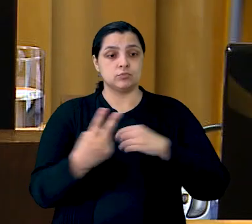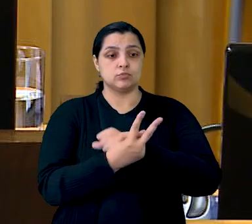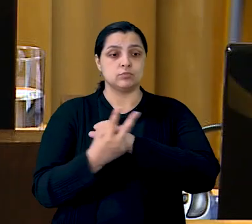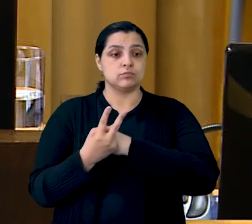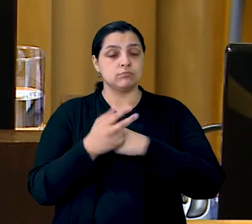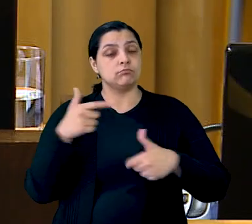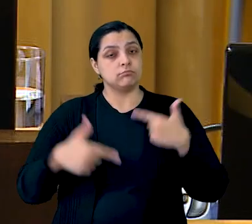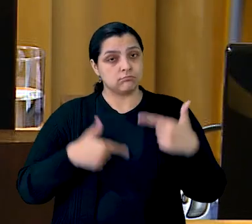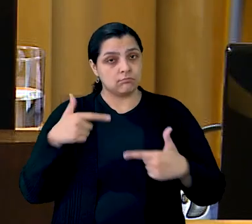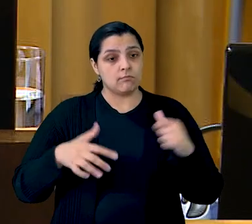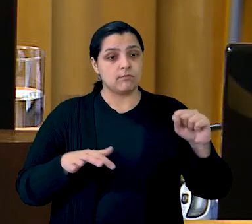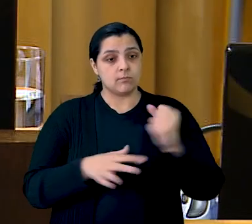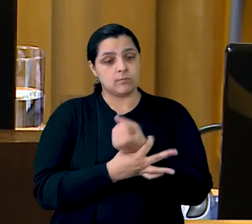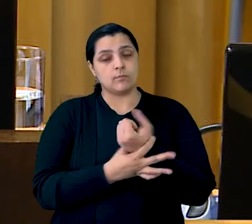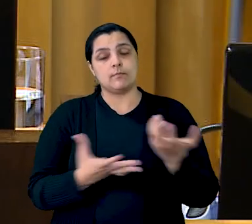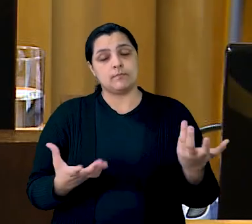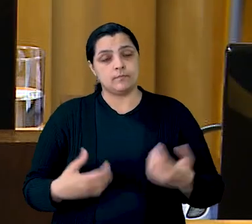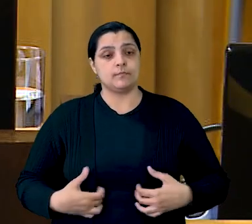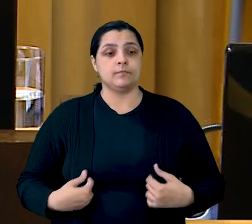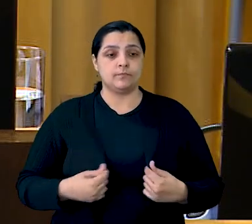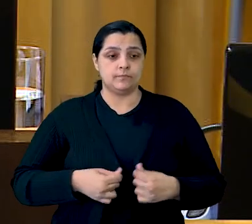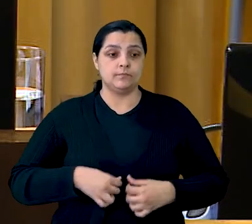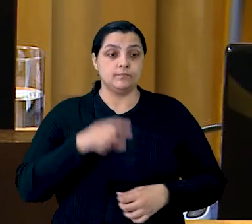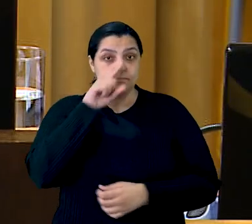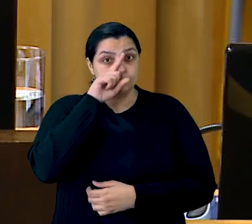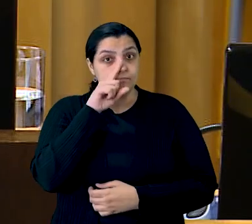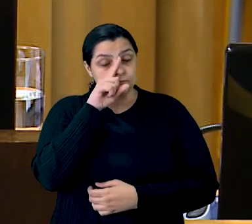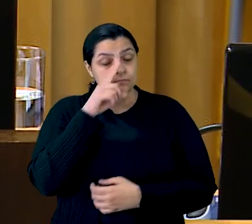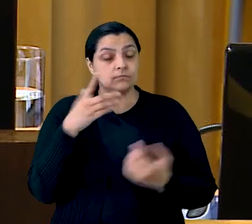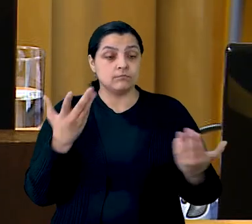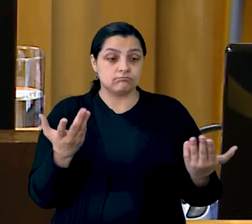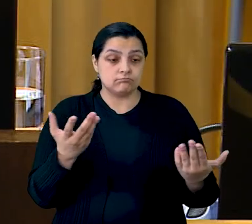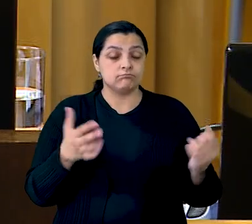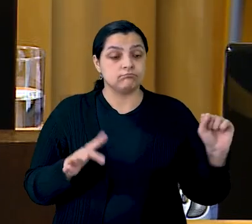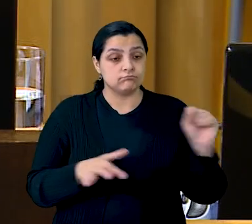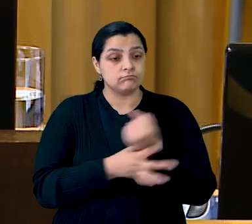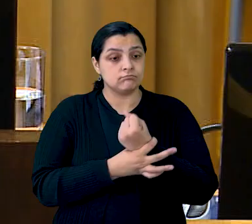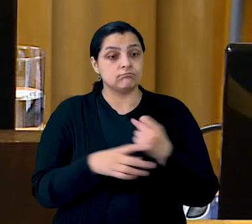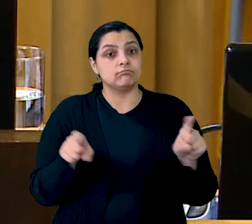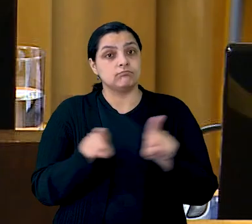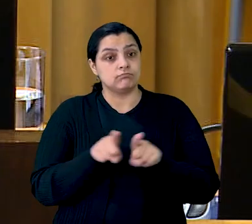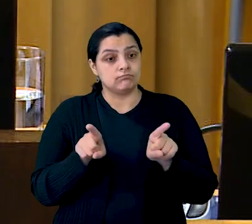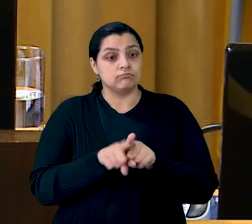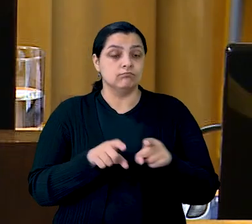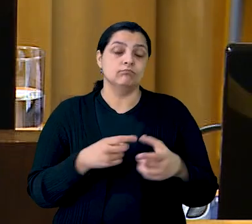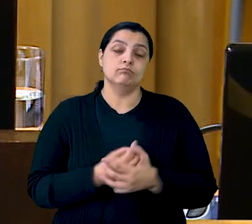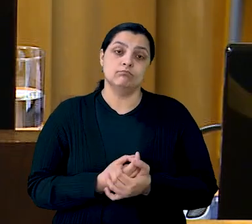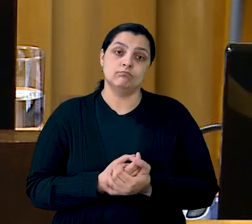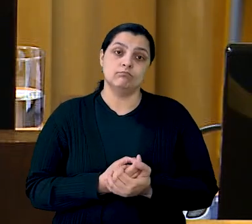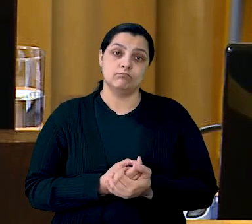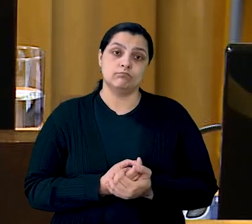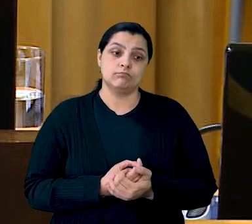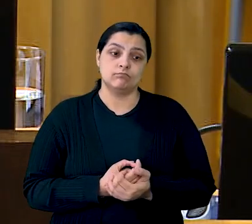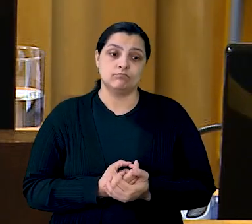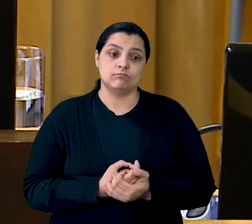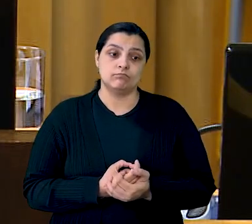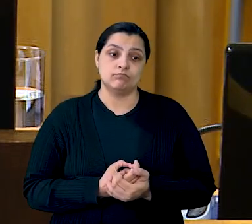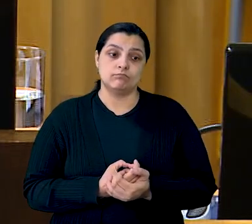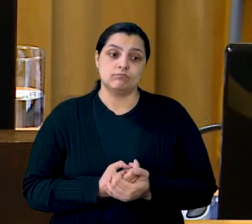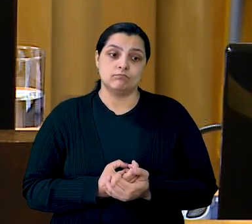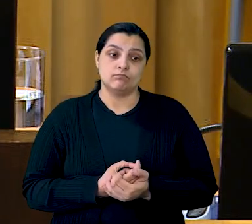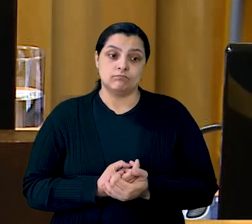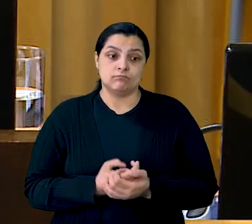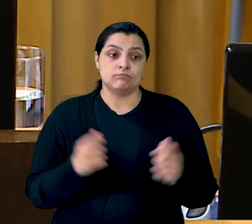tornem esse trabalho dela um trabalho seguro, né, contra os riscos, e essa segurança, por ser uma